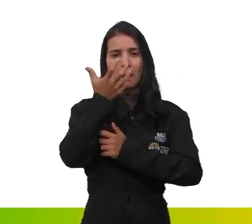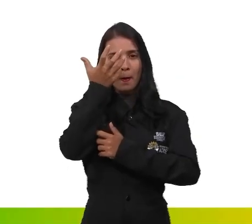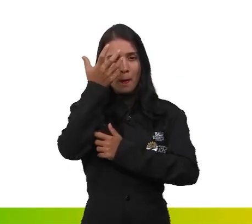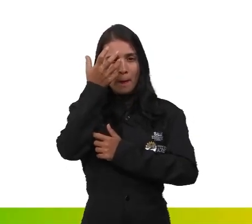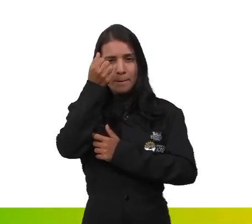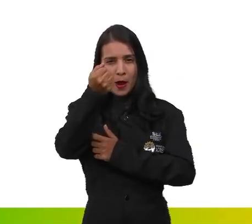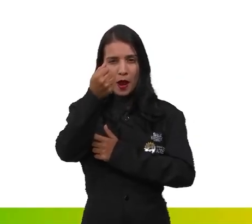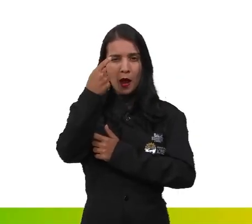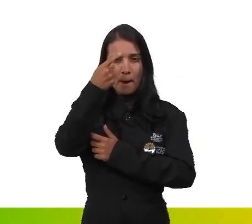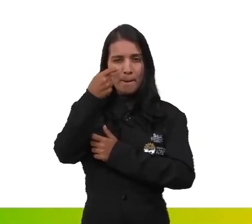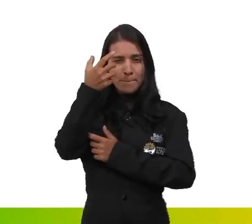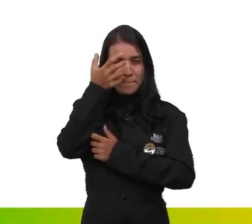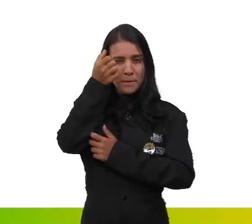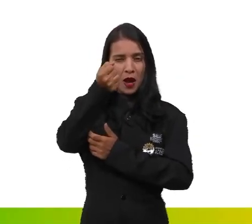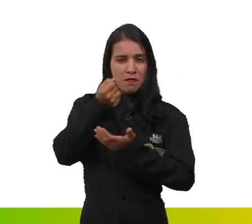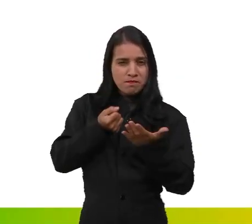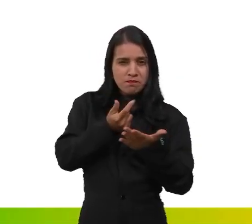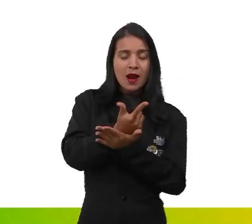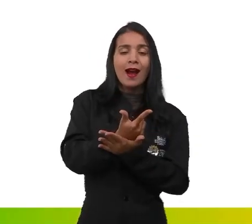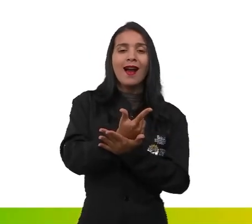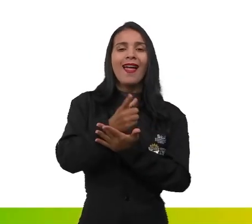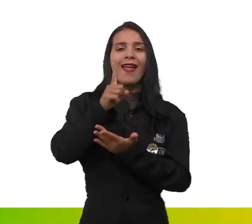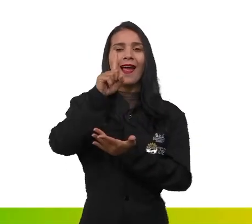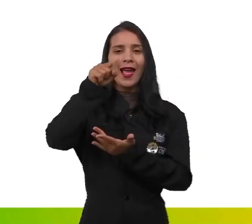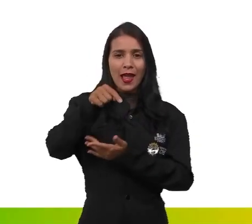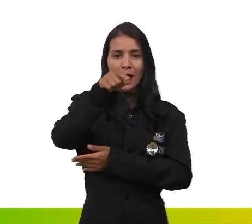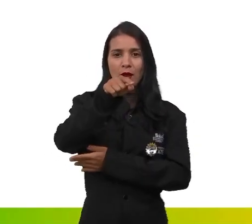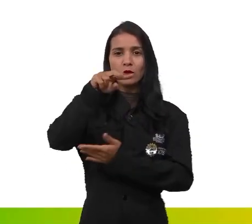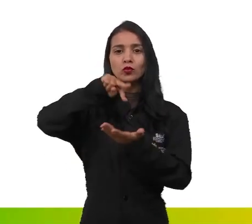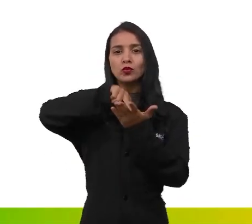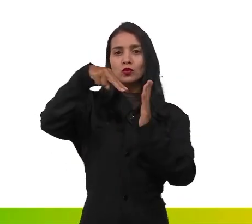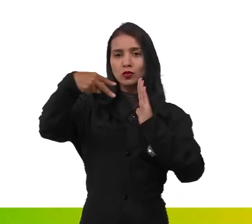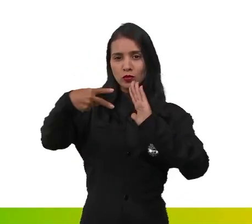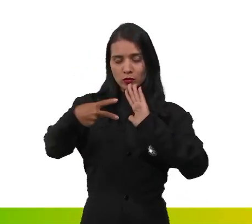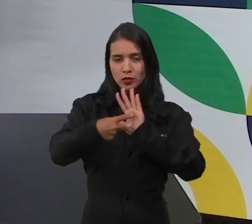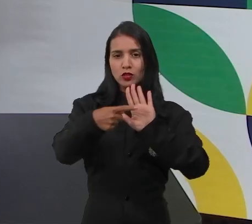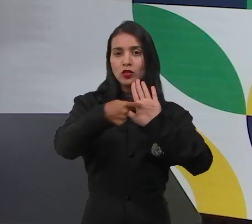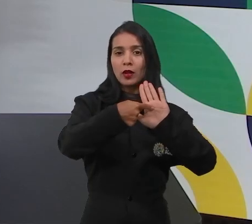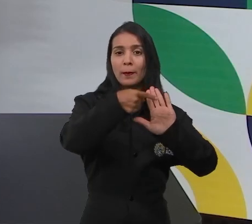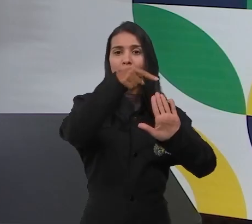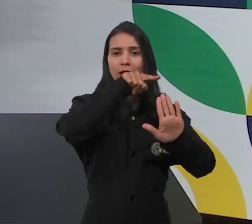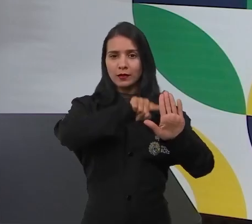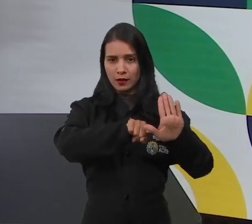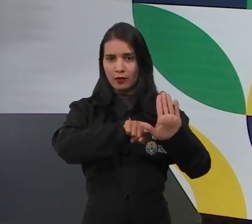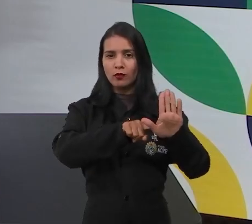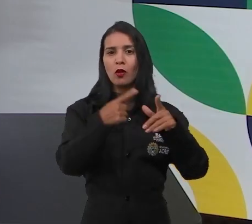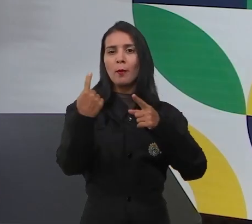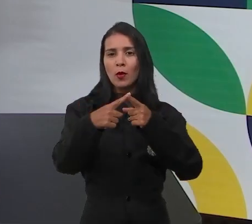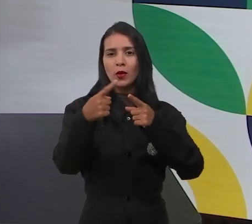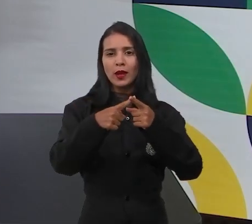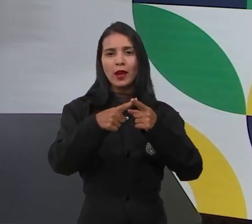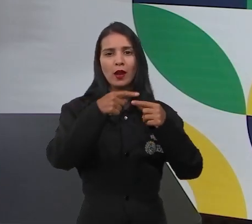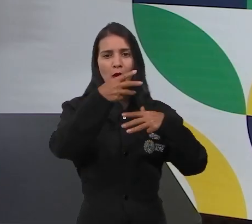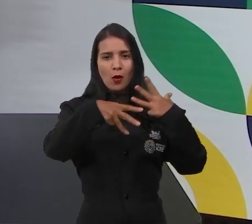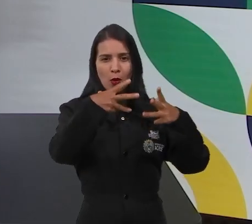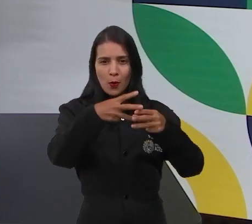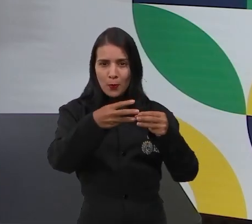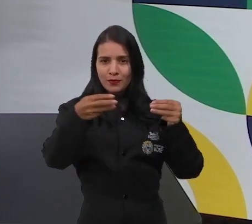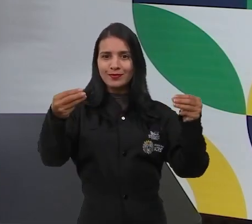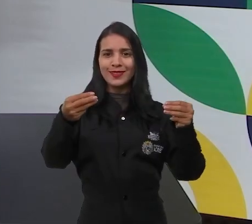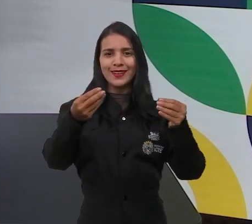cara, ela está sendo empregada aí no sentido figurado. Por quê? Porque ele não pagou o presente, eu tenho certeza, com o